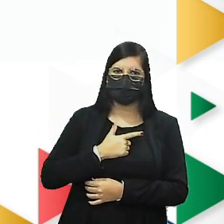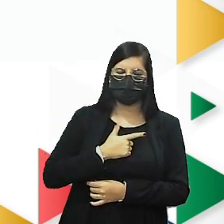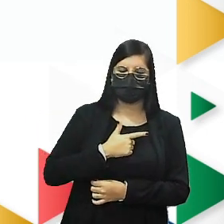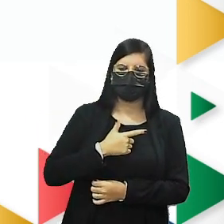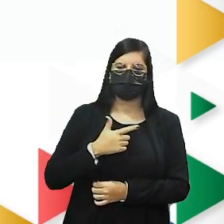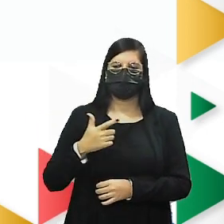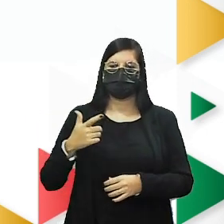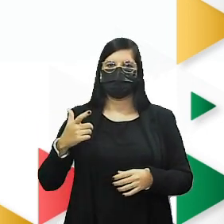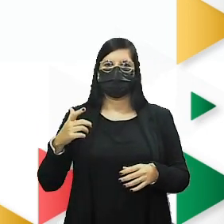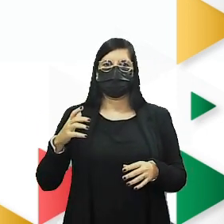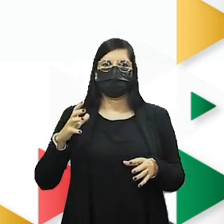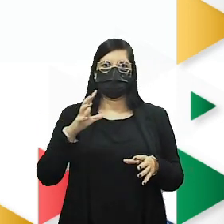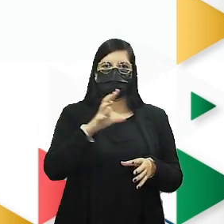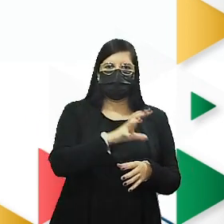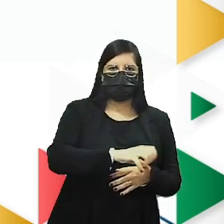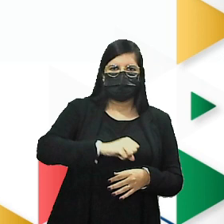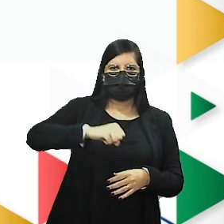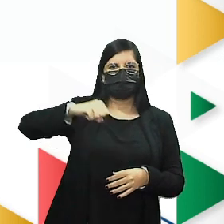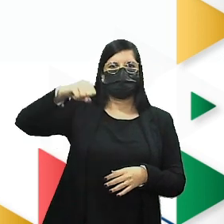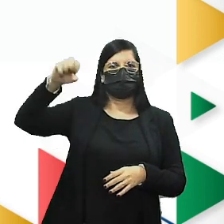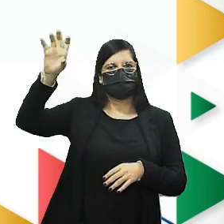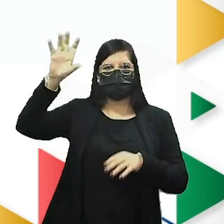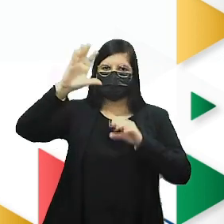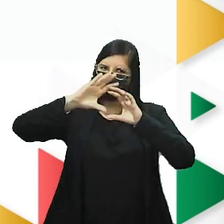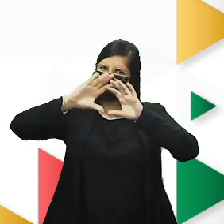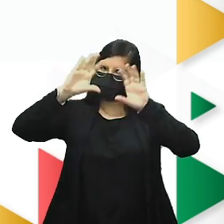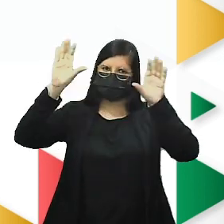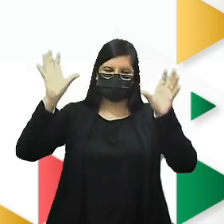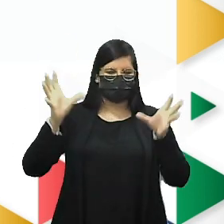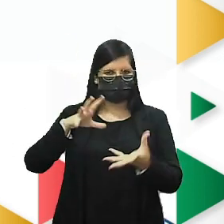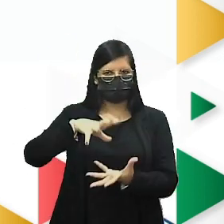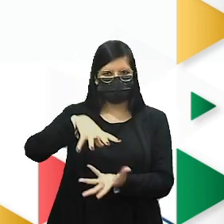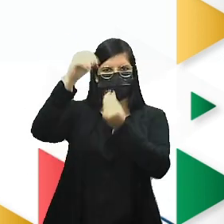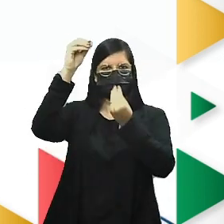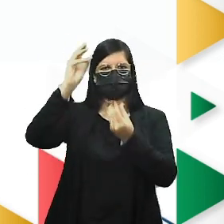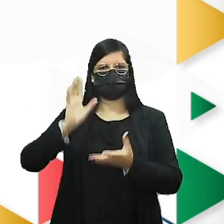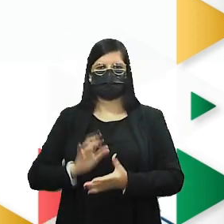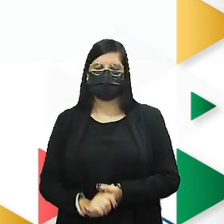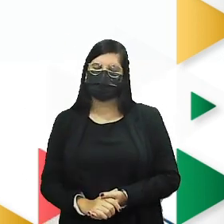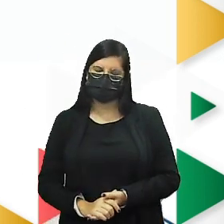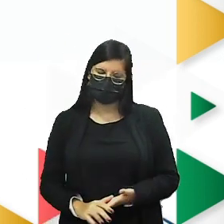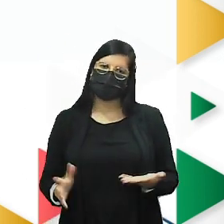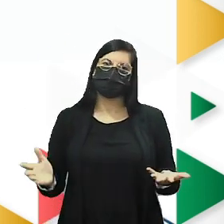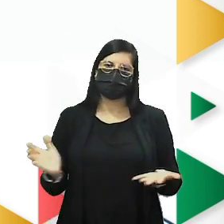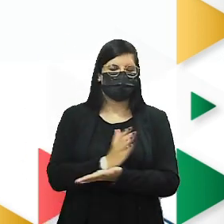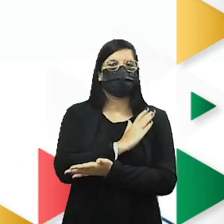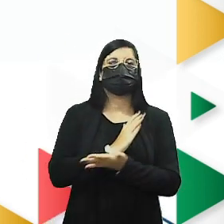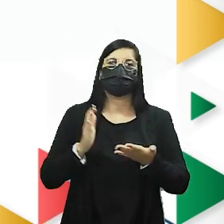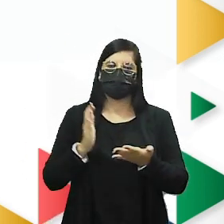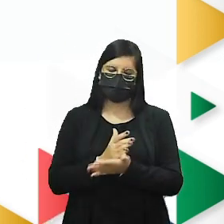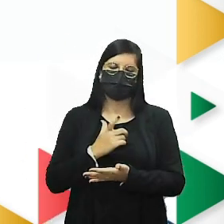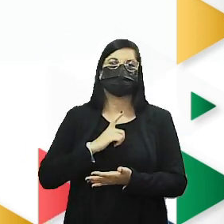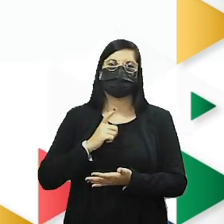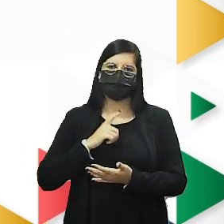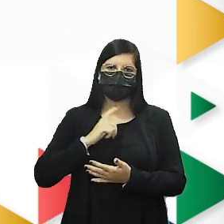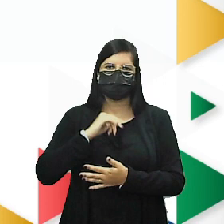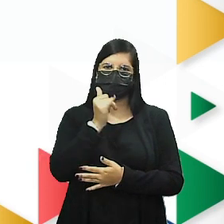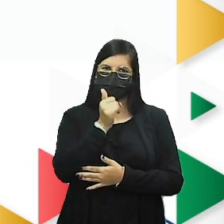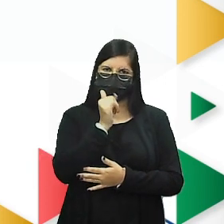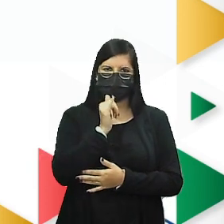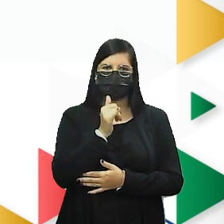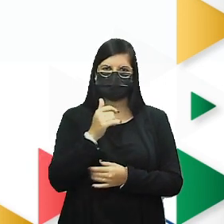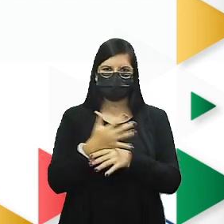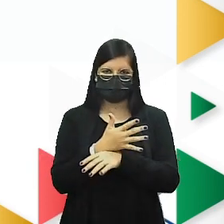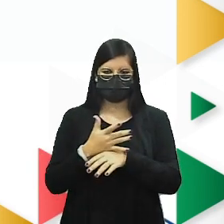e carregou muitas pessoas, começou a abduzir gente, enfim. A gente tem também nossas lendas urbanas, que a gente vai falar um pouquinho